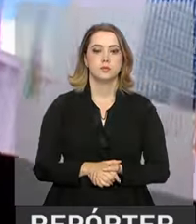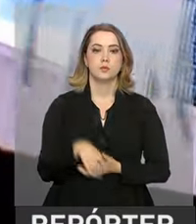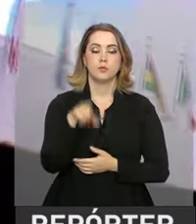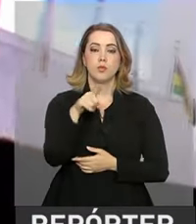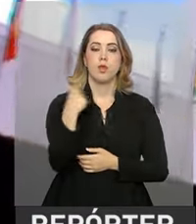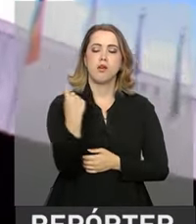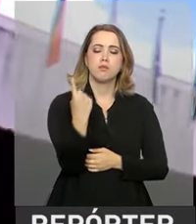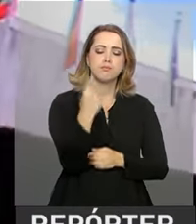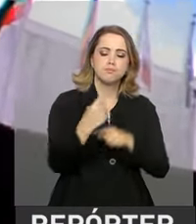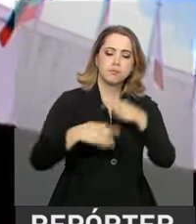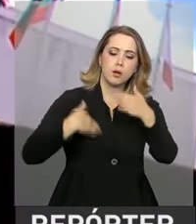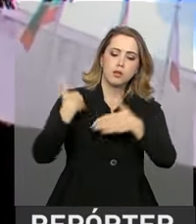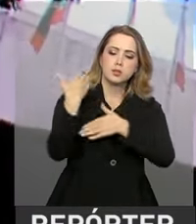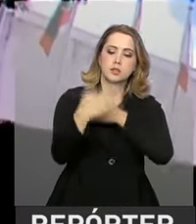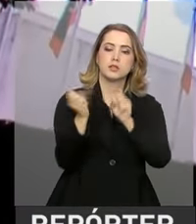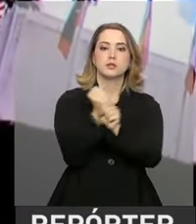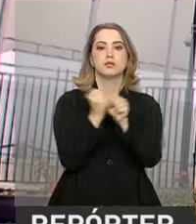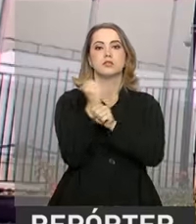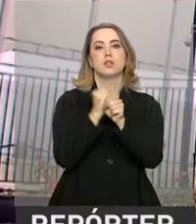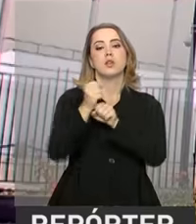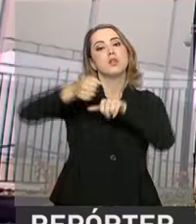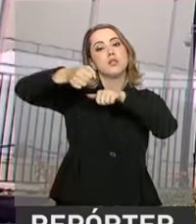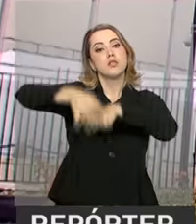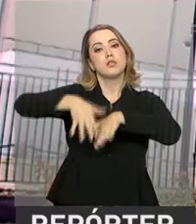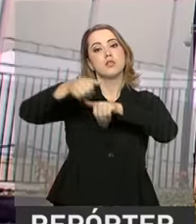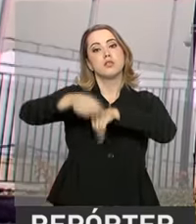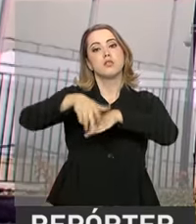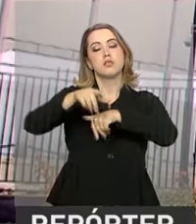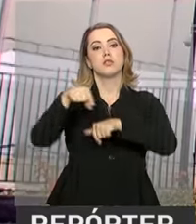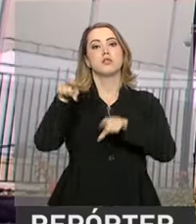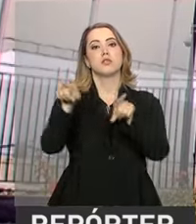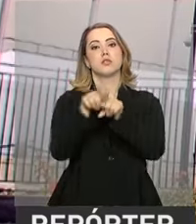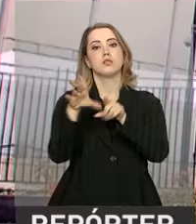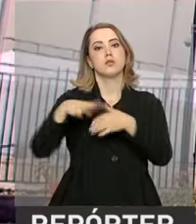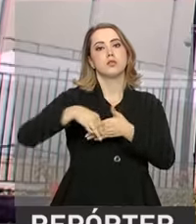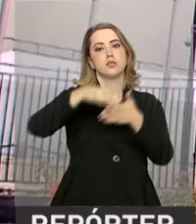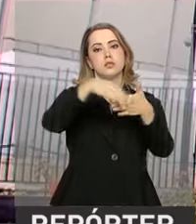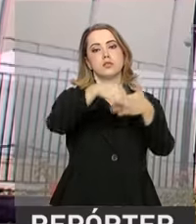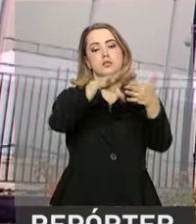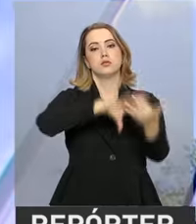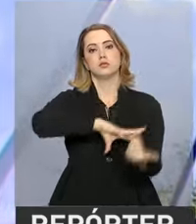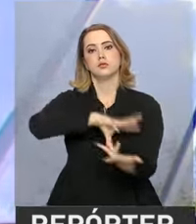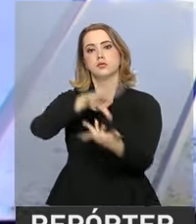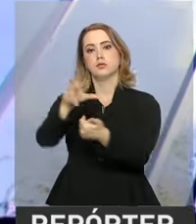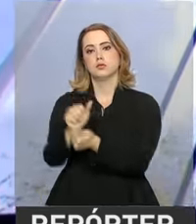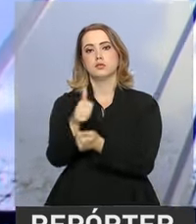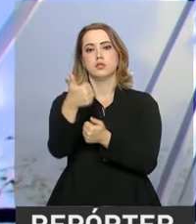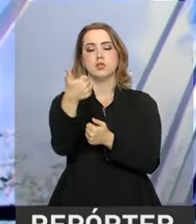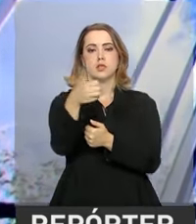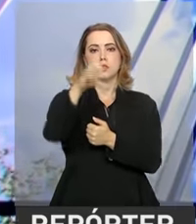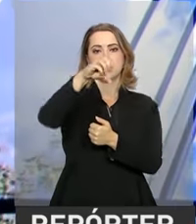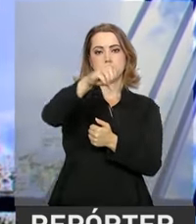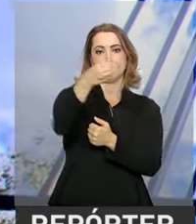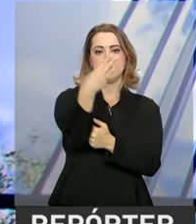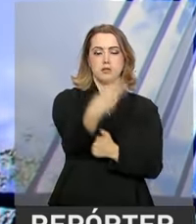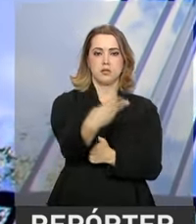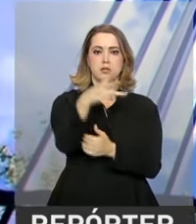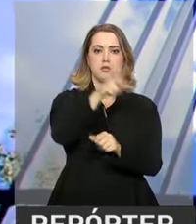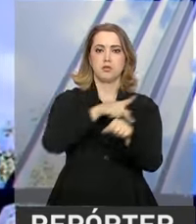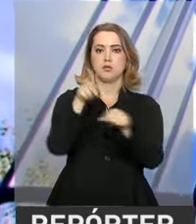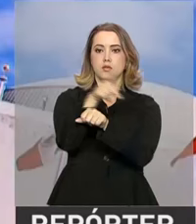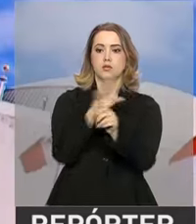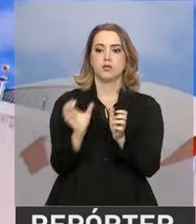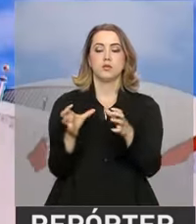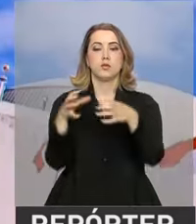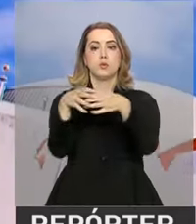A cada ano, em setembro, Nova York sedia a Assembleia Geral, quando lideranças mundiais dos 193 países que fazem parte